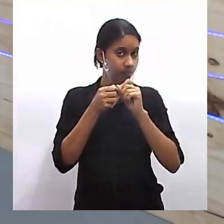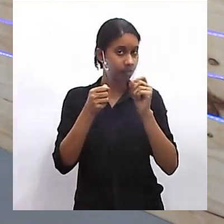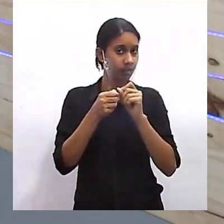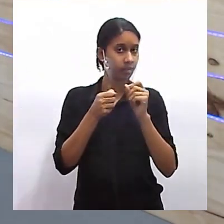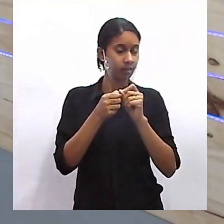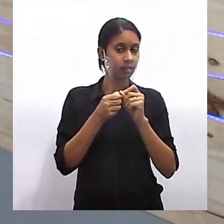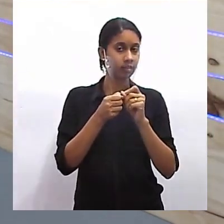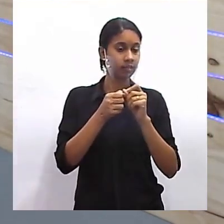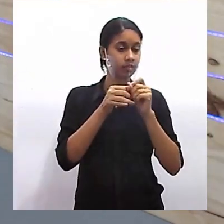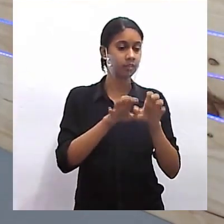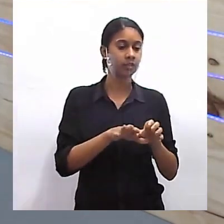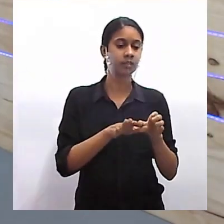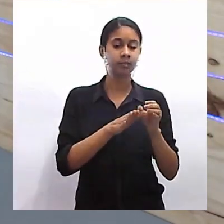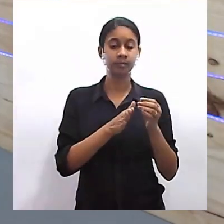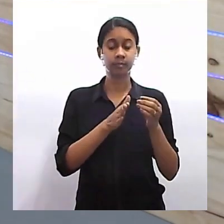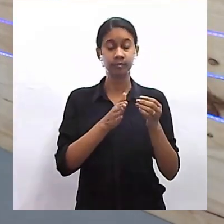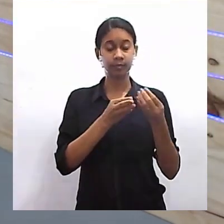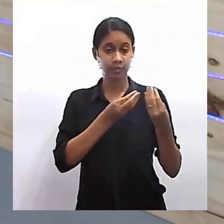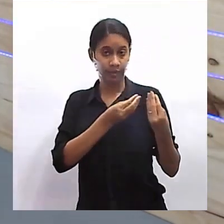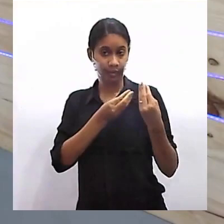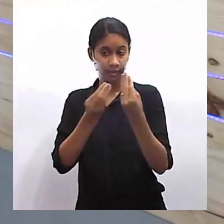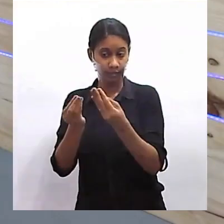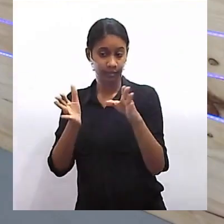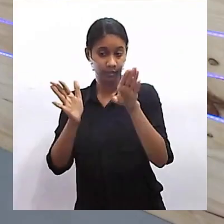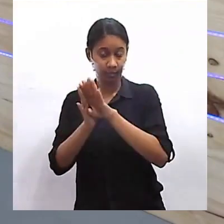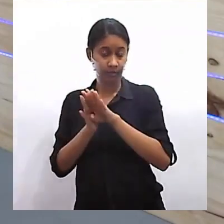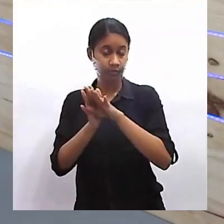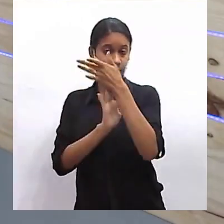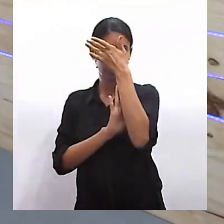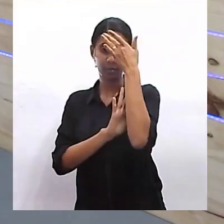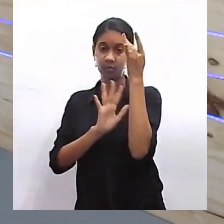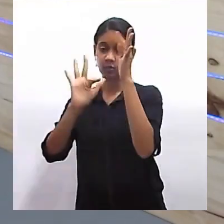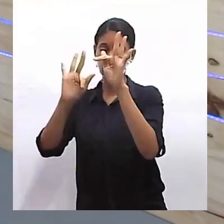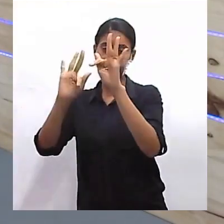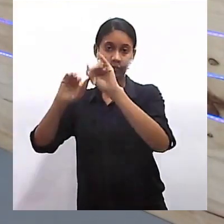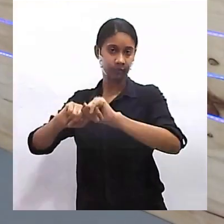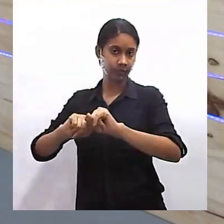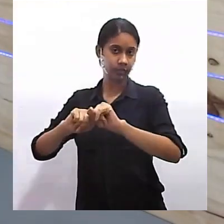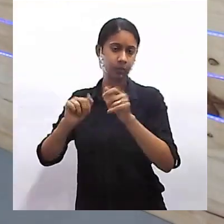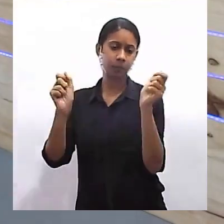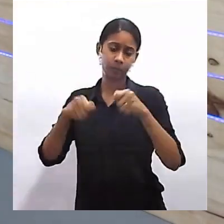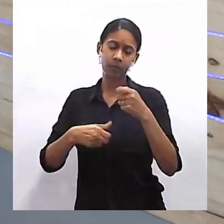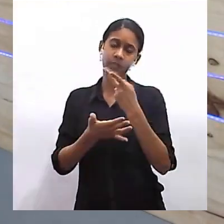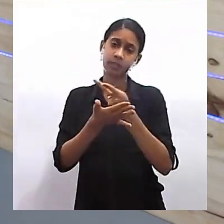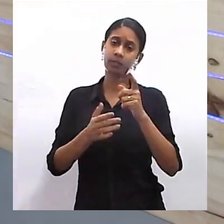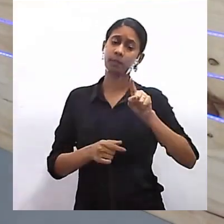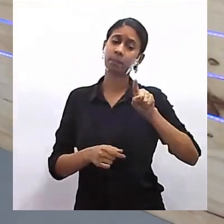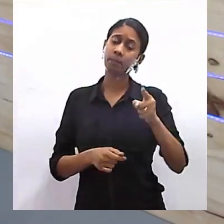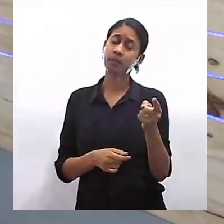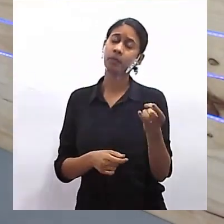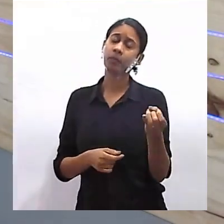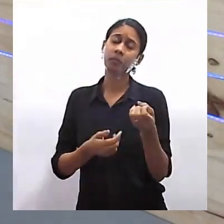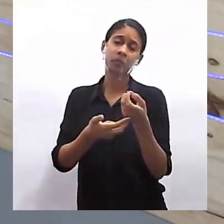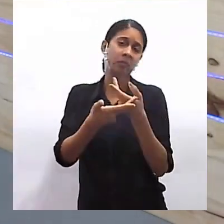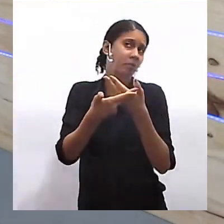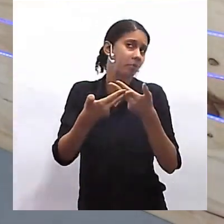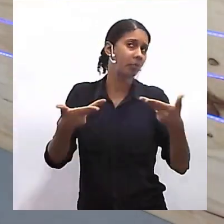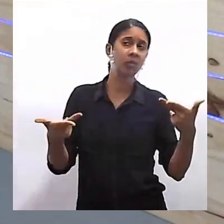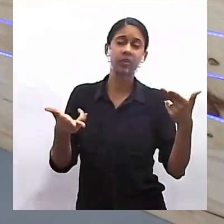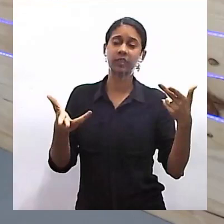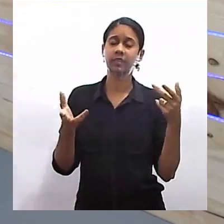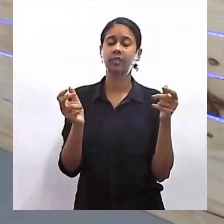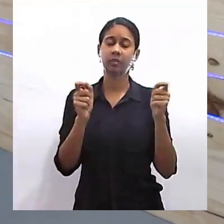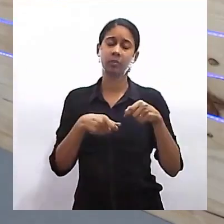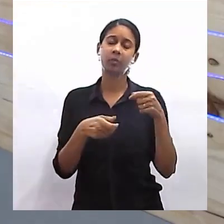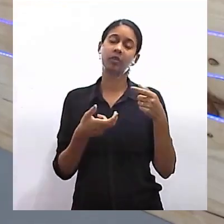carga sai do CD até o cliente final. Então, pode acontecer 1000 coisas até o cliente final. Então, a